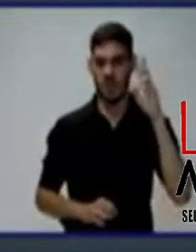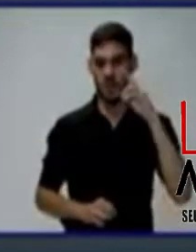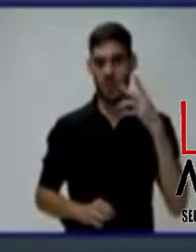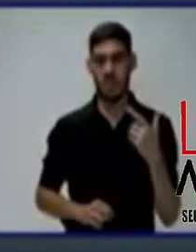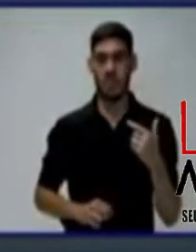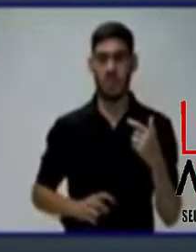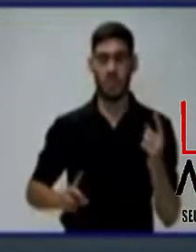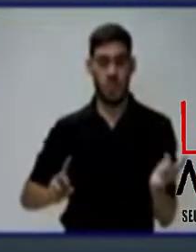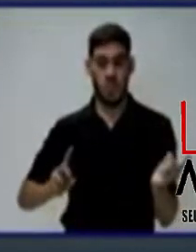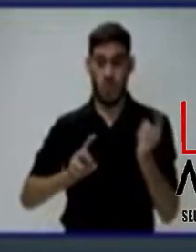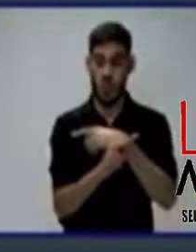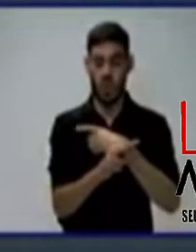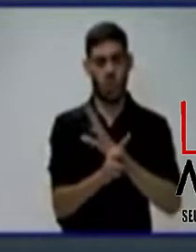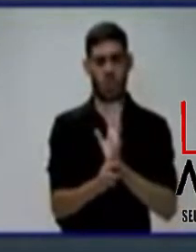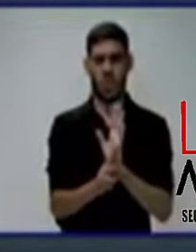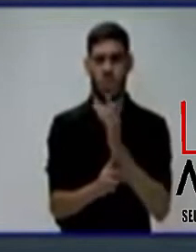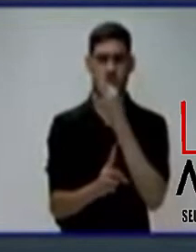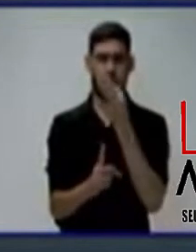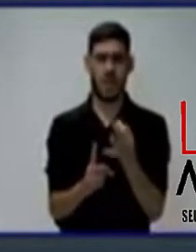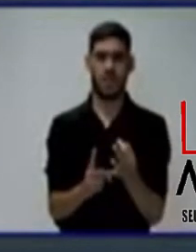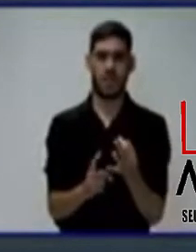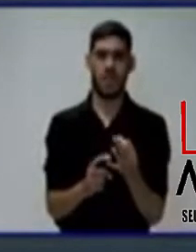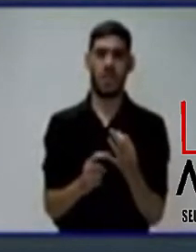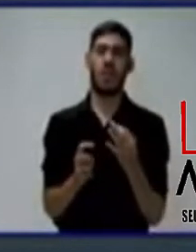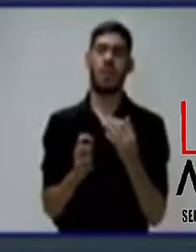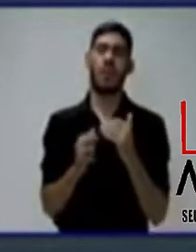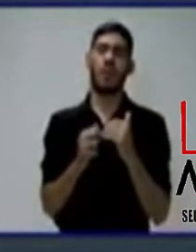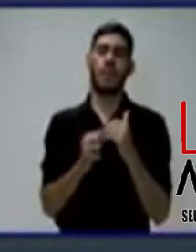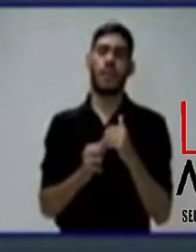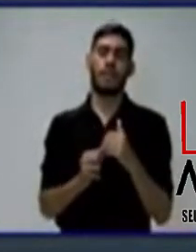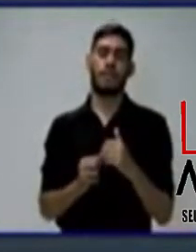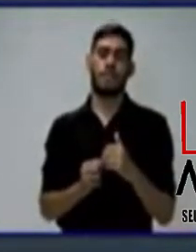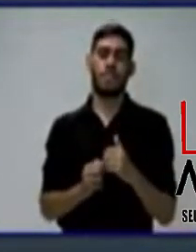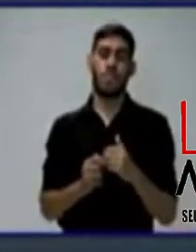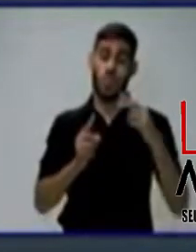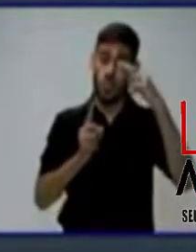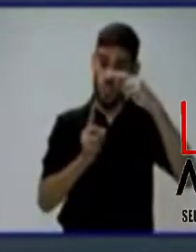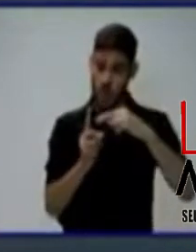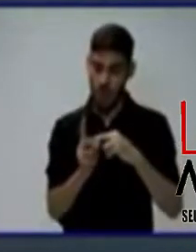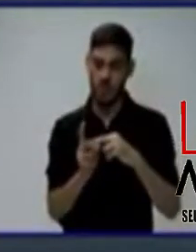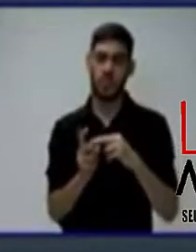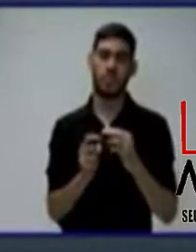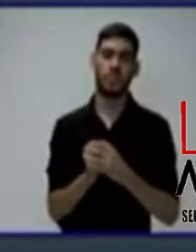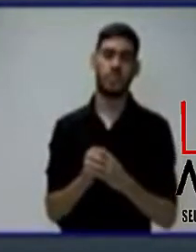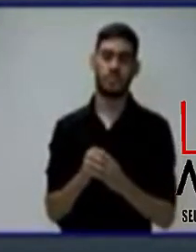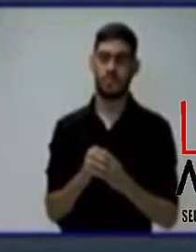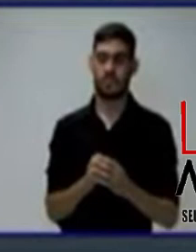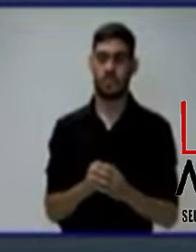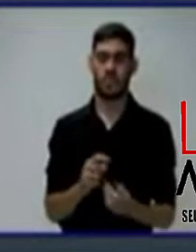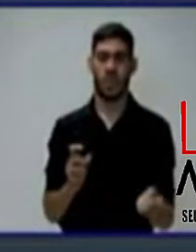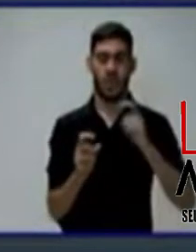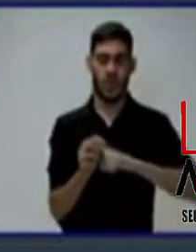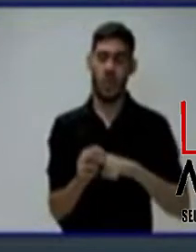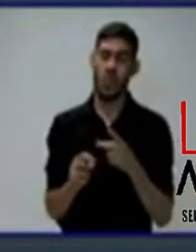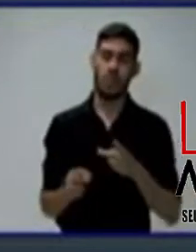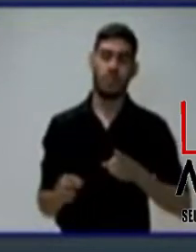estou divergindo do eminente relator. Voltando à sequência,